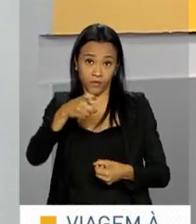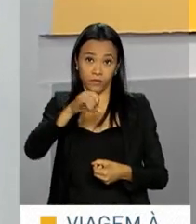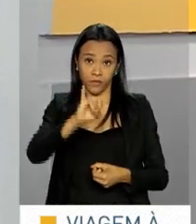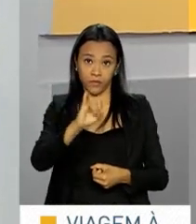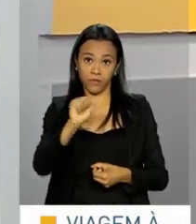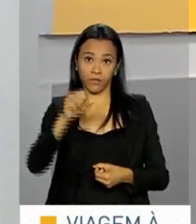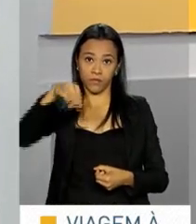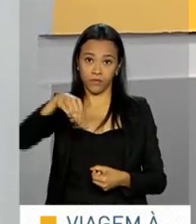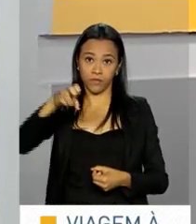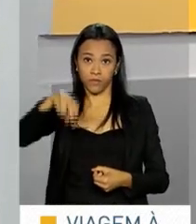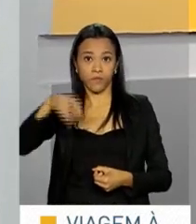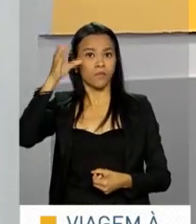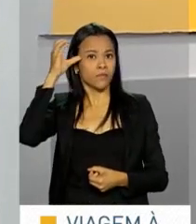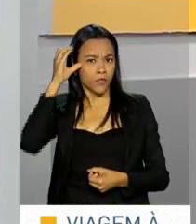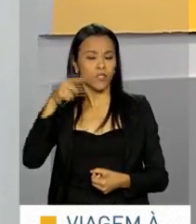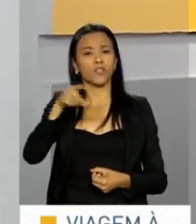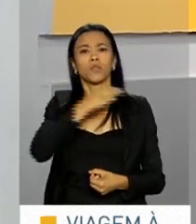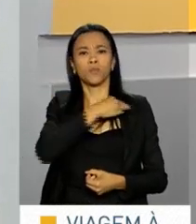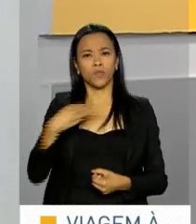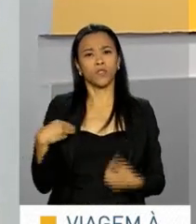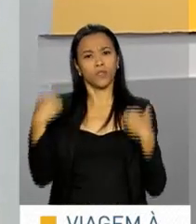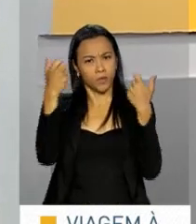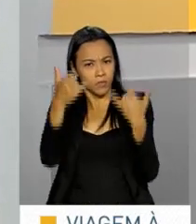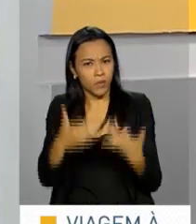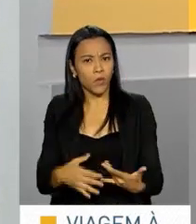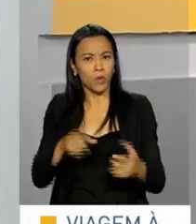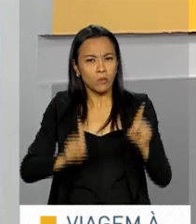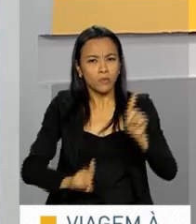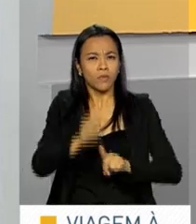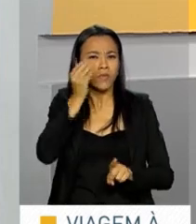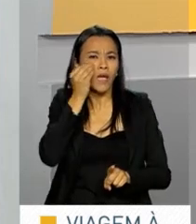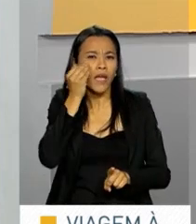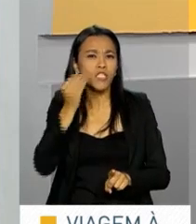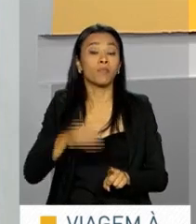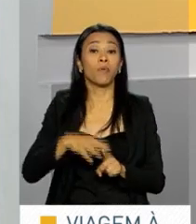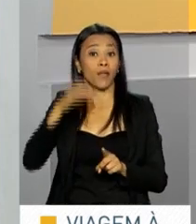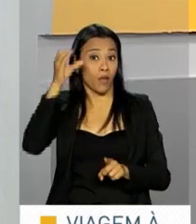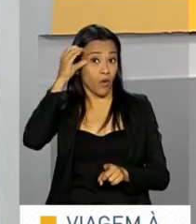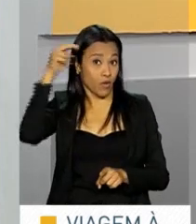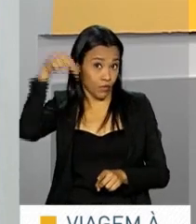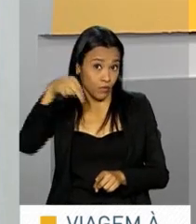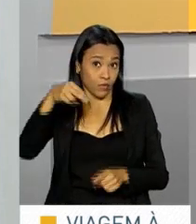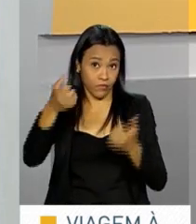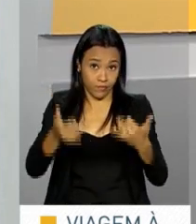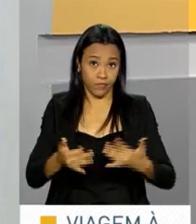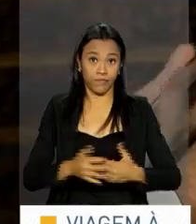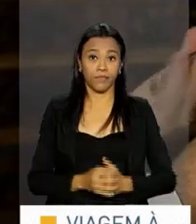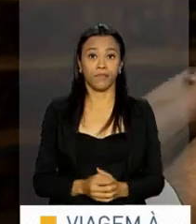das Relações Exteriores, Aloysio Nunes, comentou o teste nuclear feito pela Coreia do Norte.